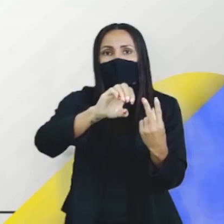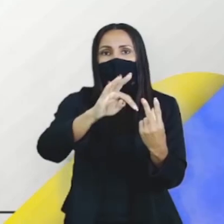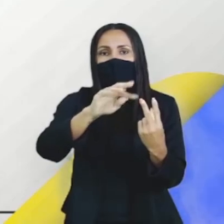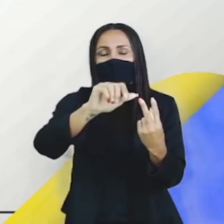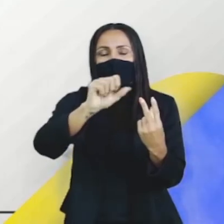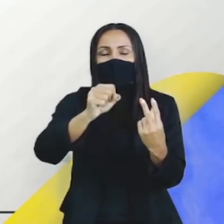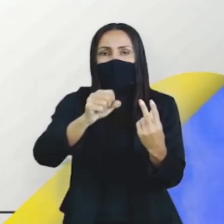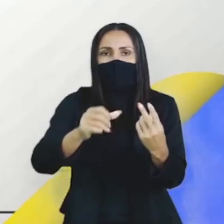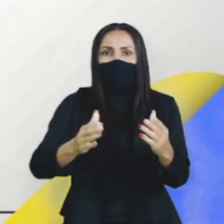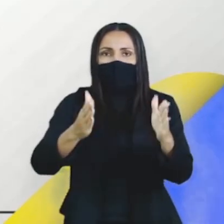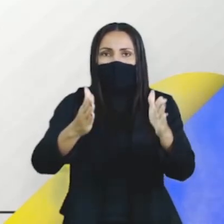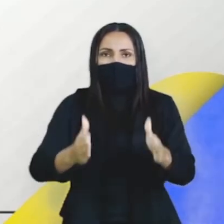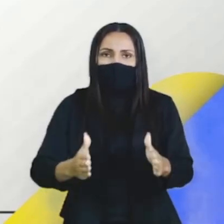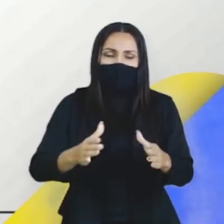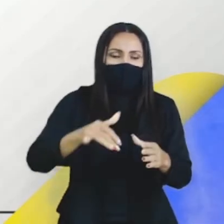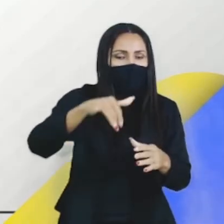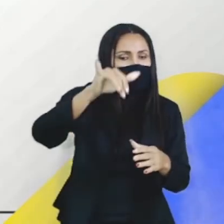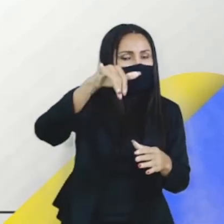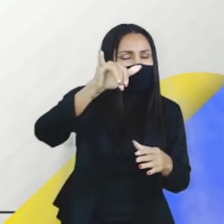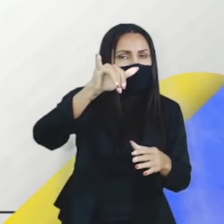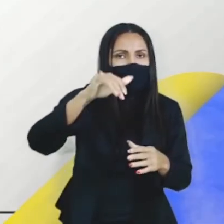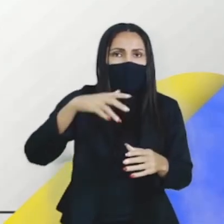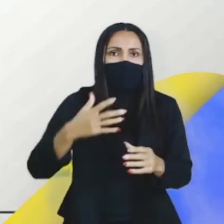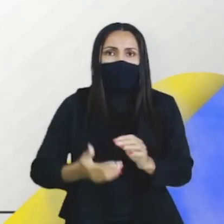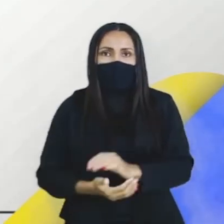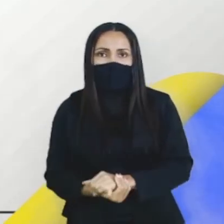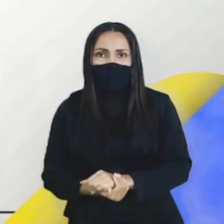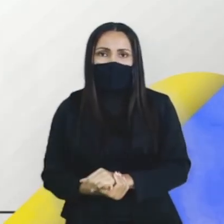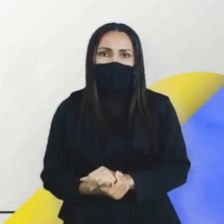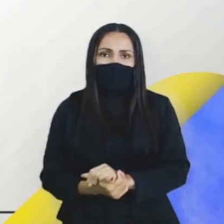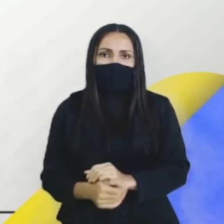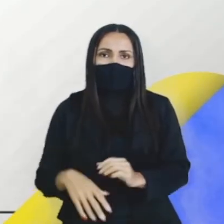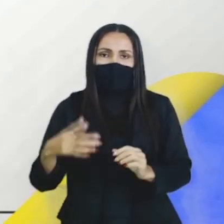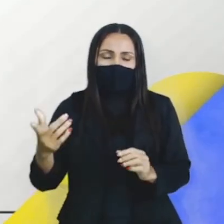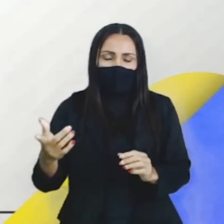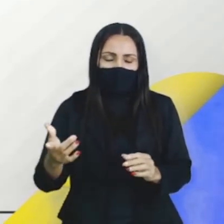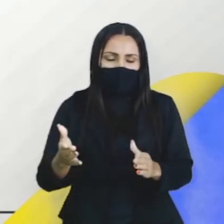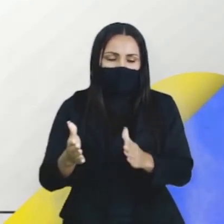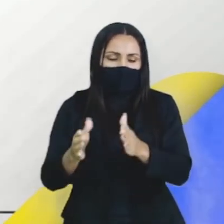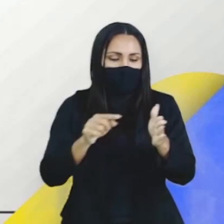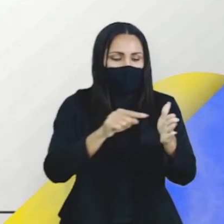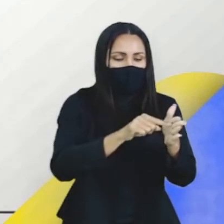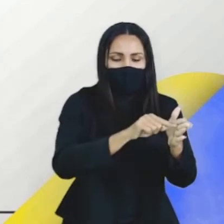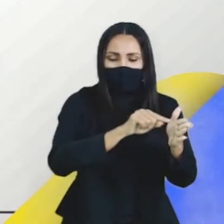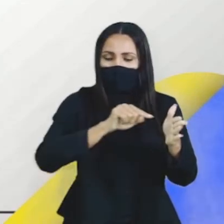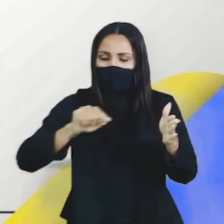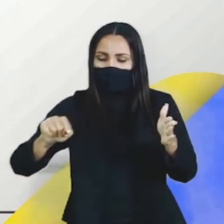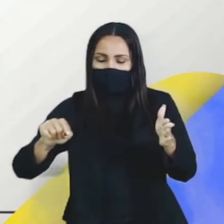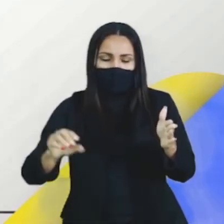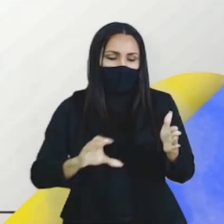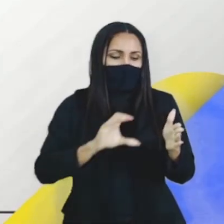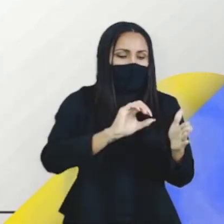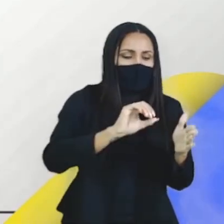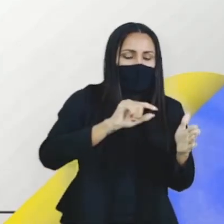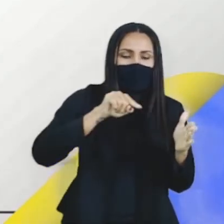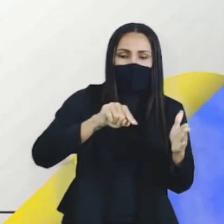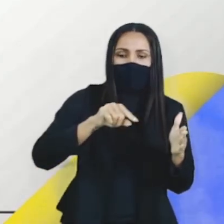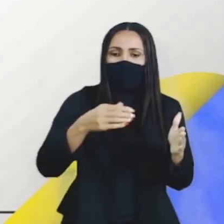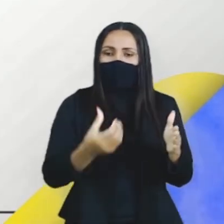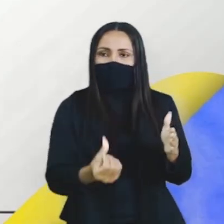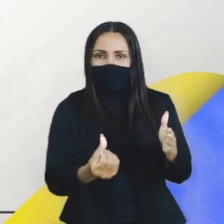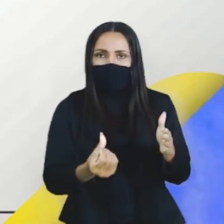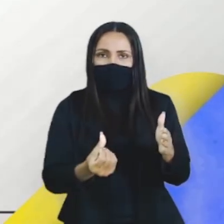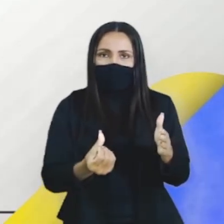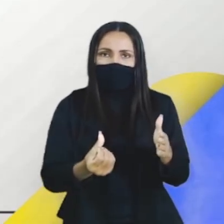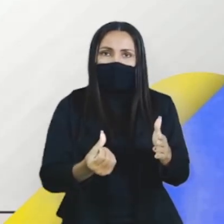eixo de Y, o eixo da profundidade. Então, você vai marcar da extremidade para dentro 0,6 e você vai pegar